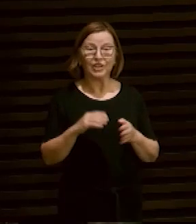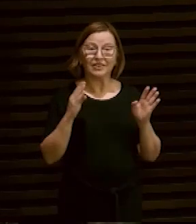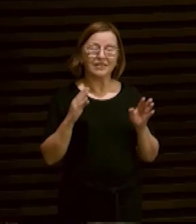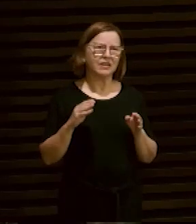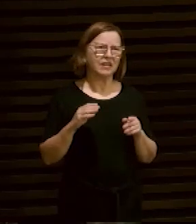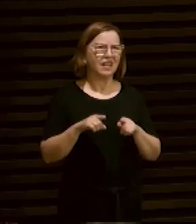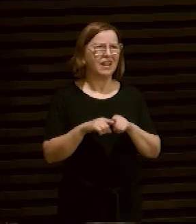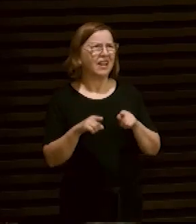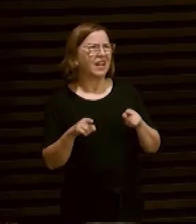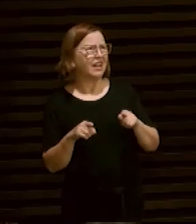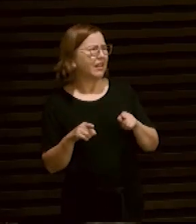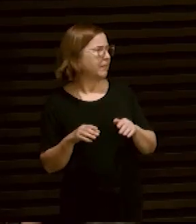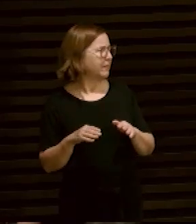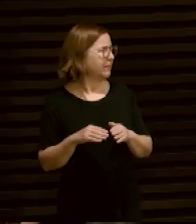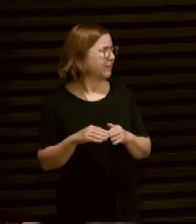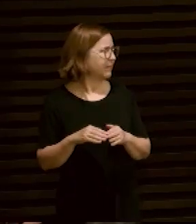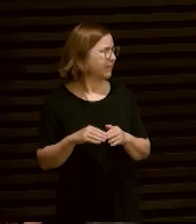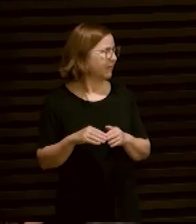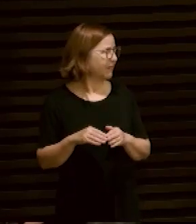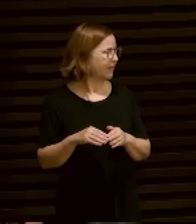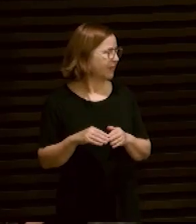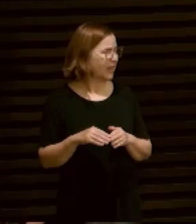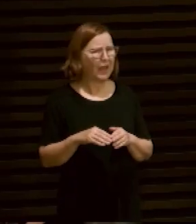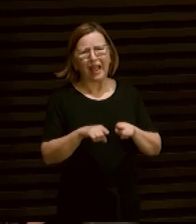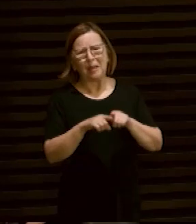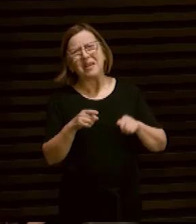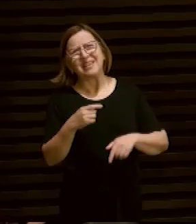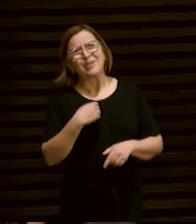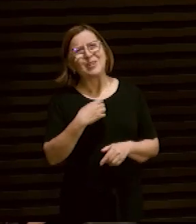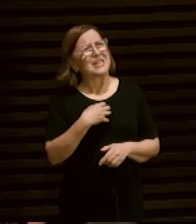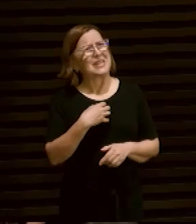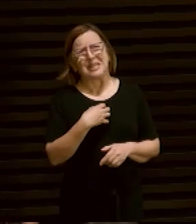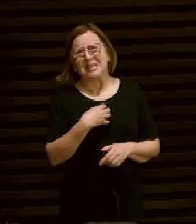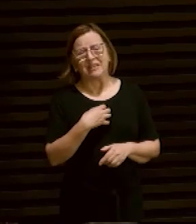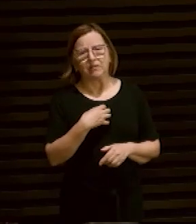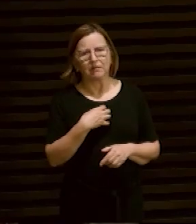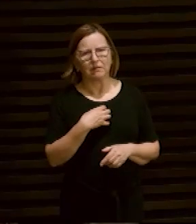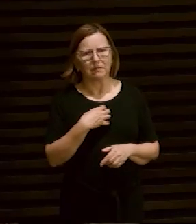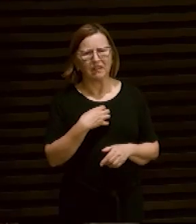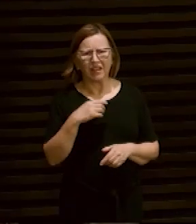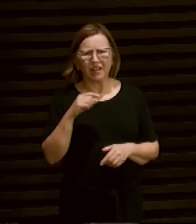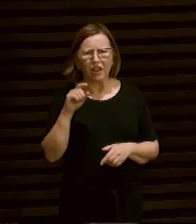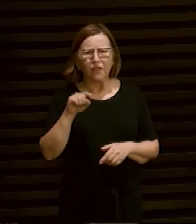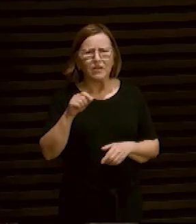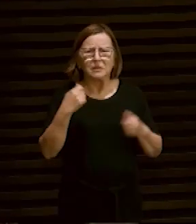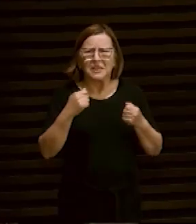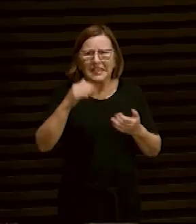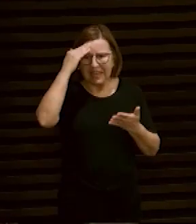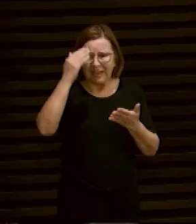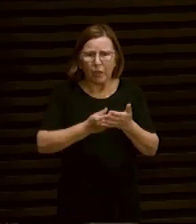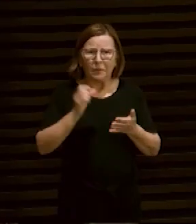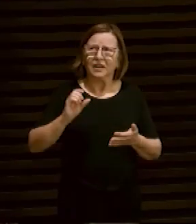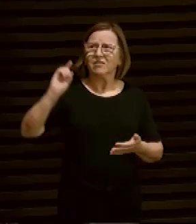Ah, mas eu ainda sinto. Você sente porque você é um idiota. Você não está crendo na palavra de Deus, você está crendo nos